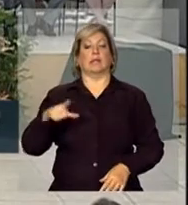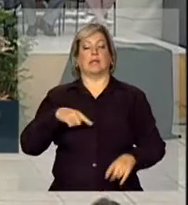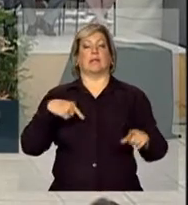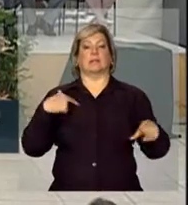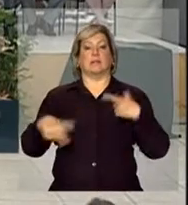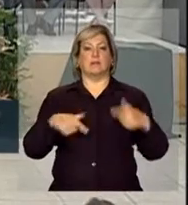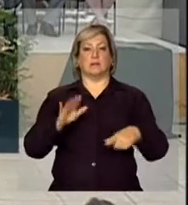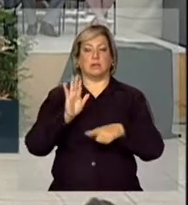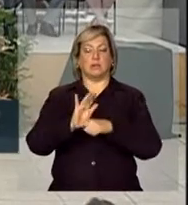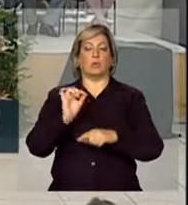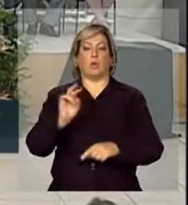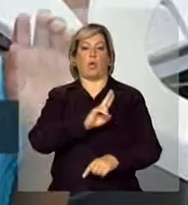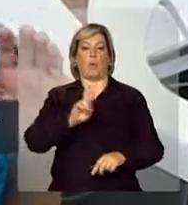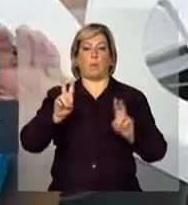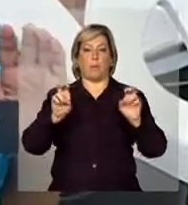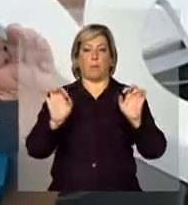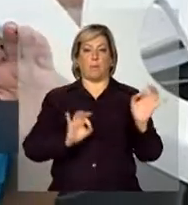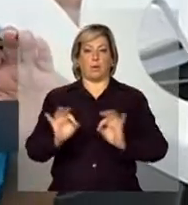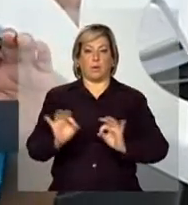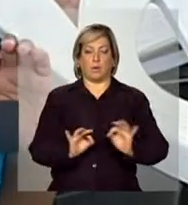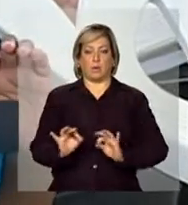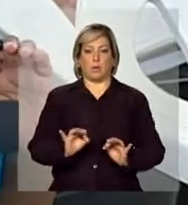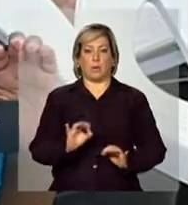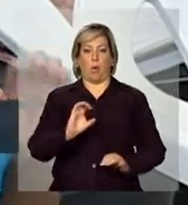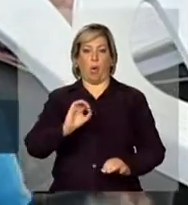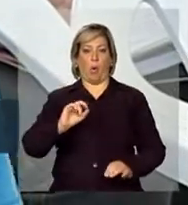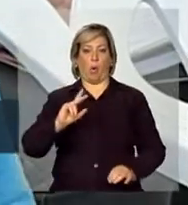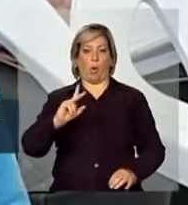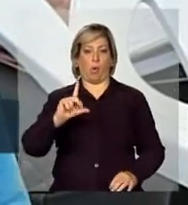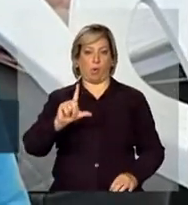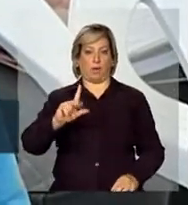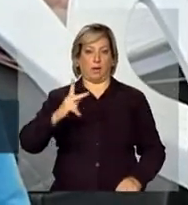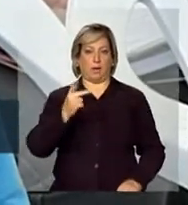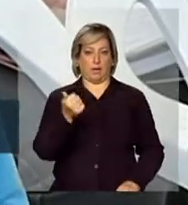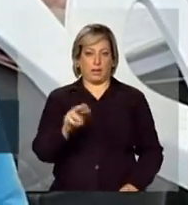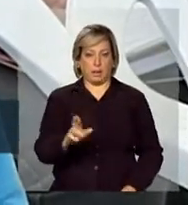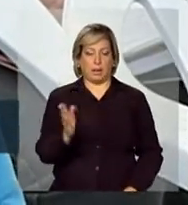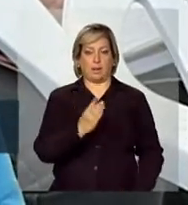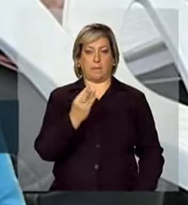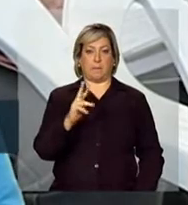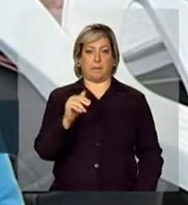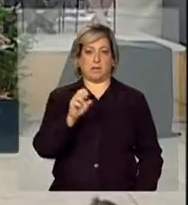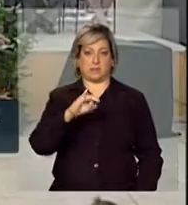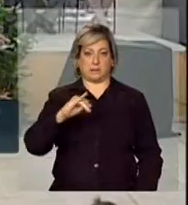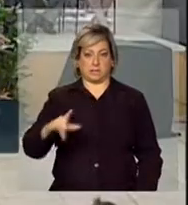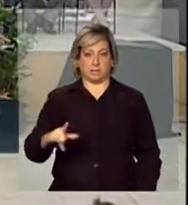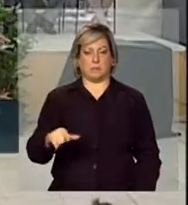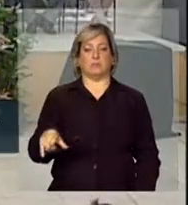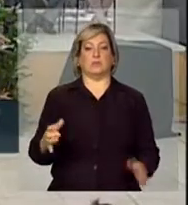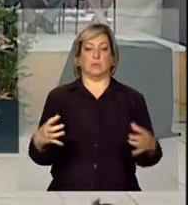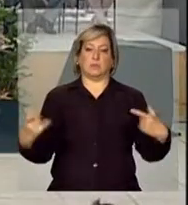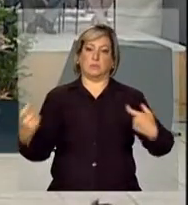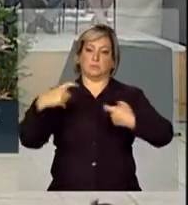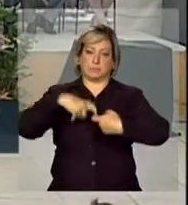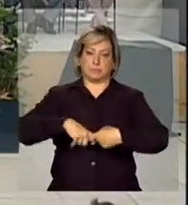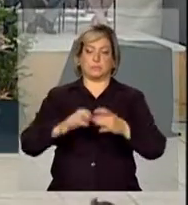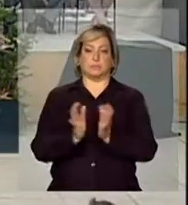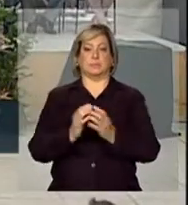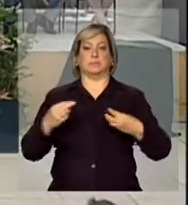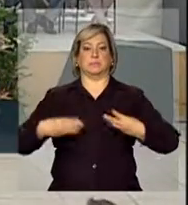projeto olhar Brasil uma parceria entre os Ministérios da saúde e da educação